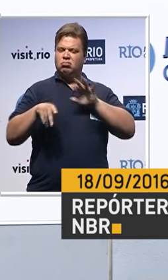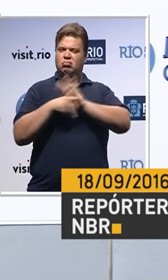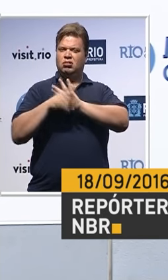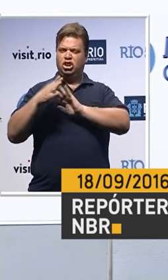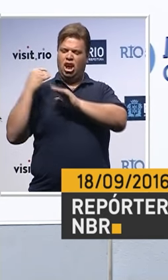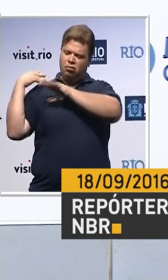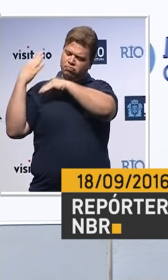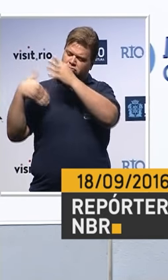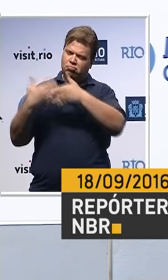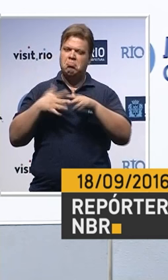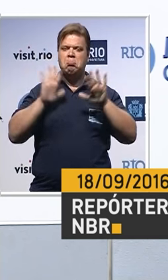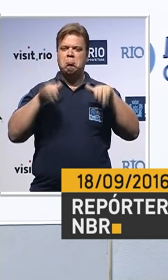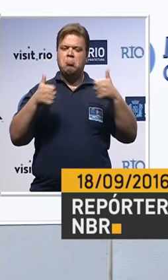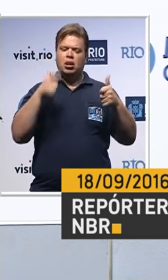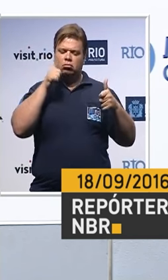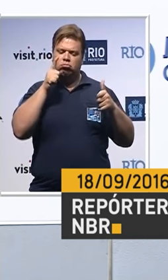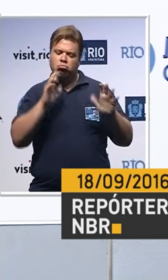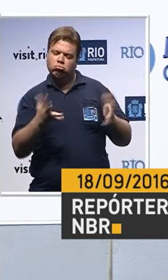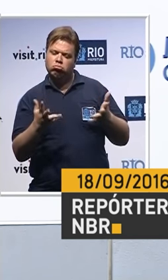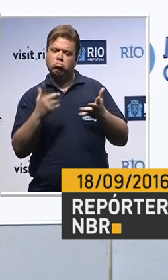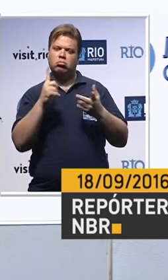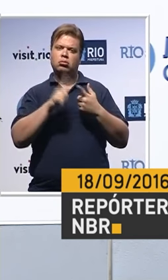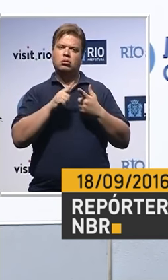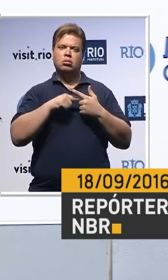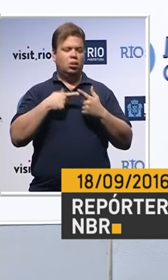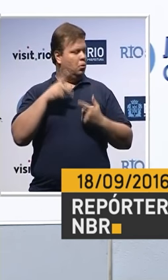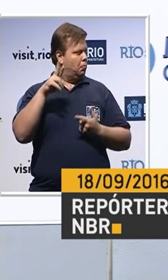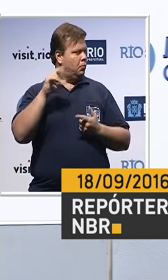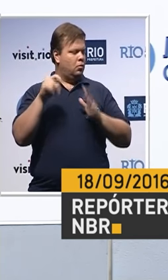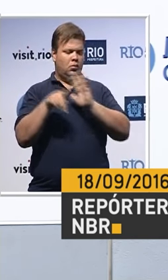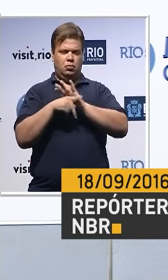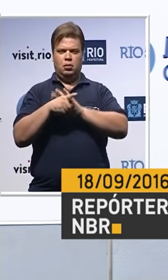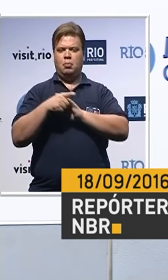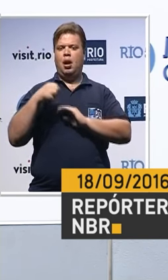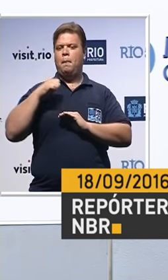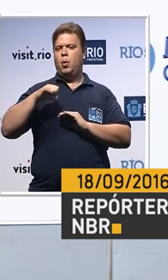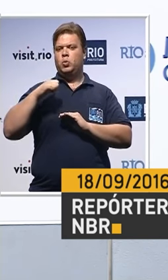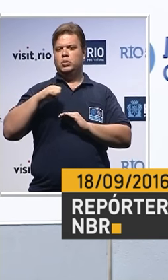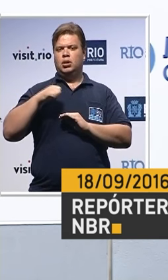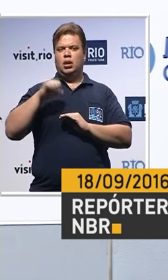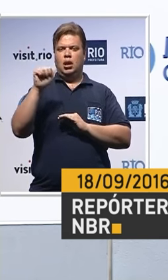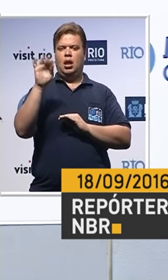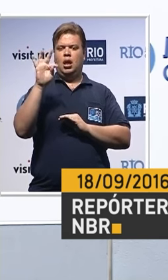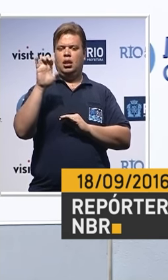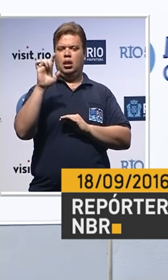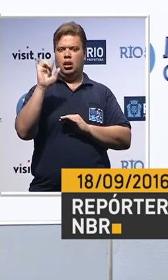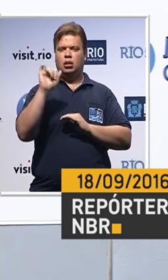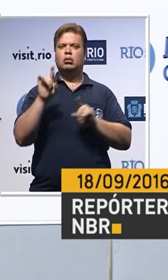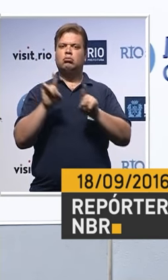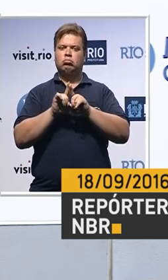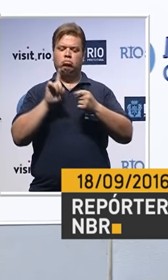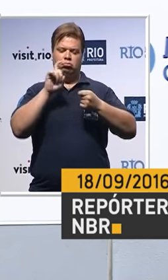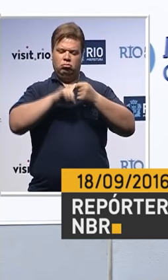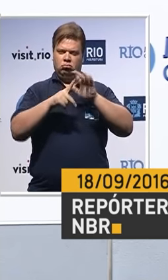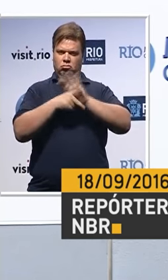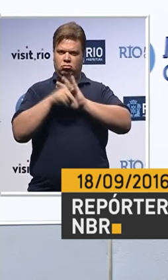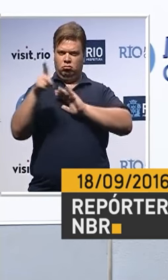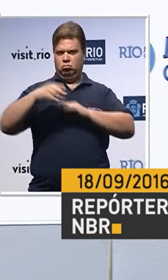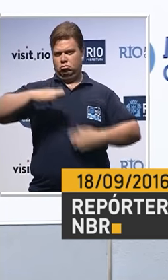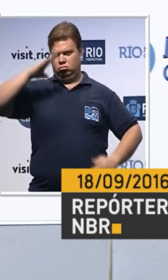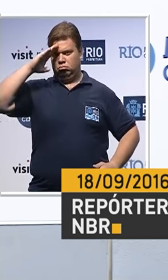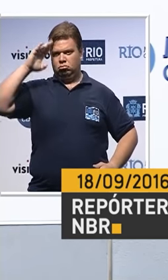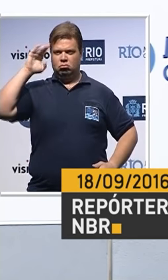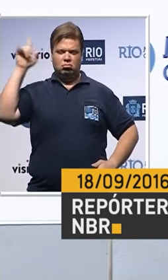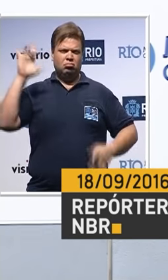certo, como o programa Bolsa Atleta, Bolsa Pódio, como a parceria com as Forças